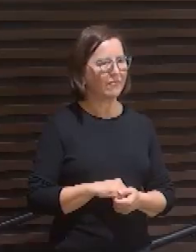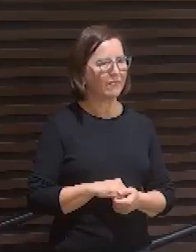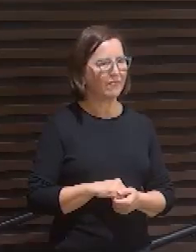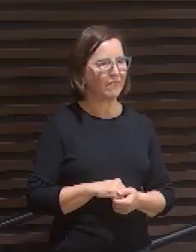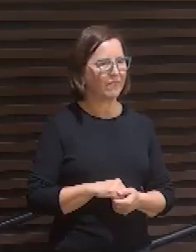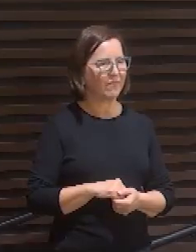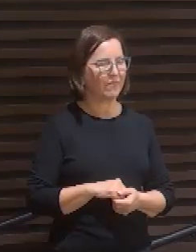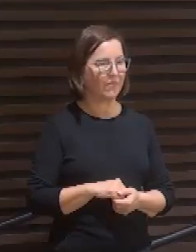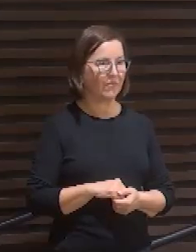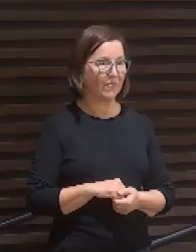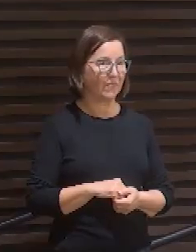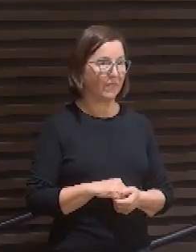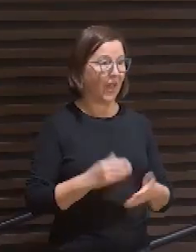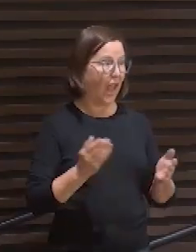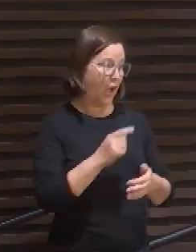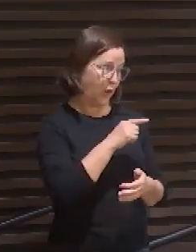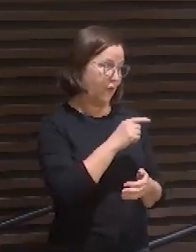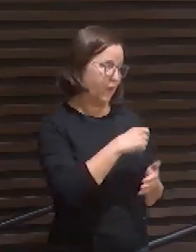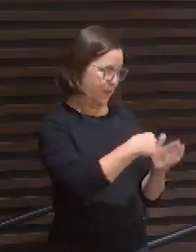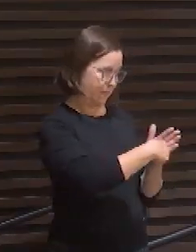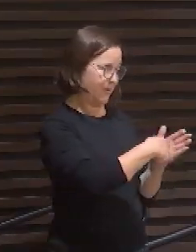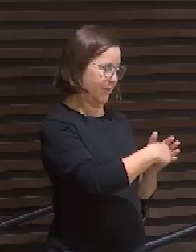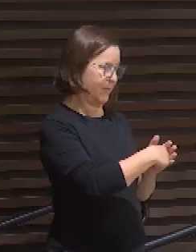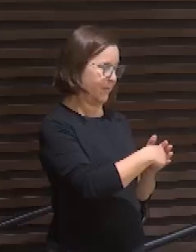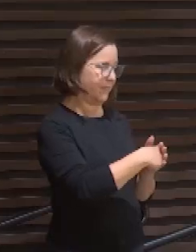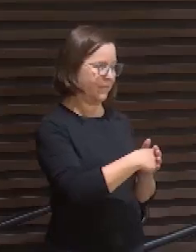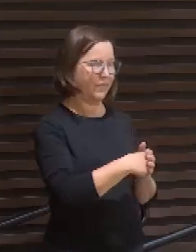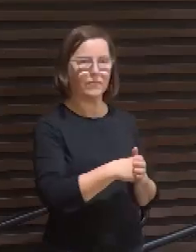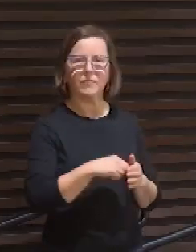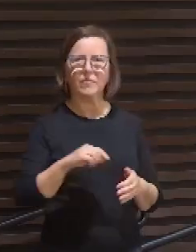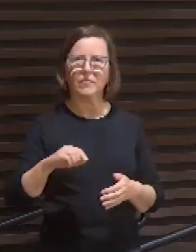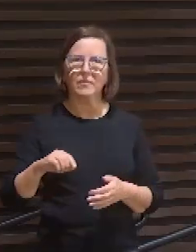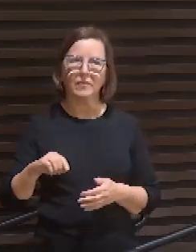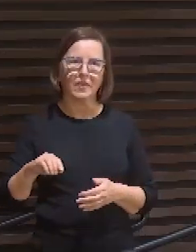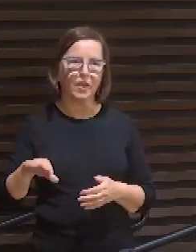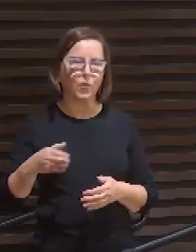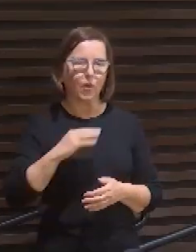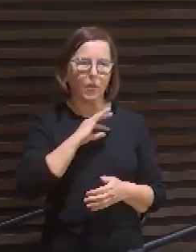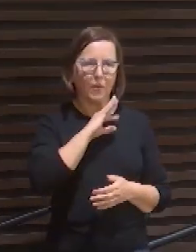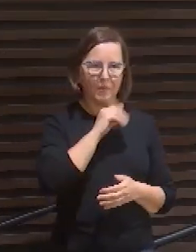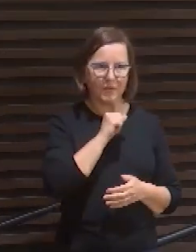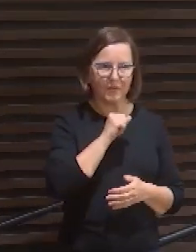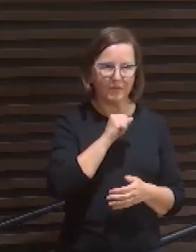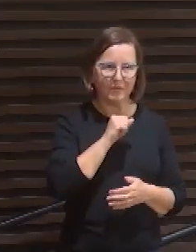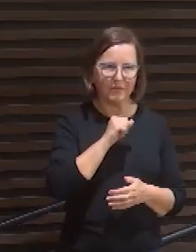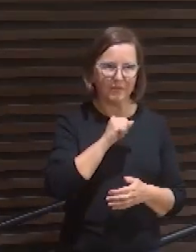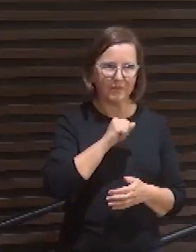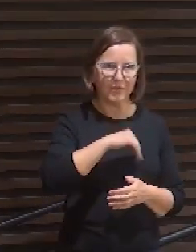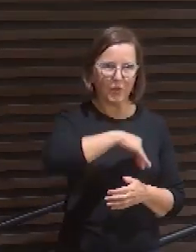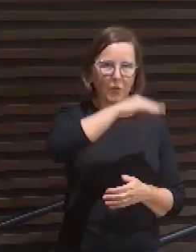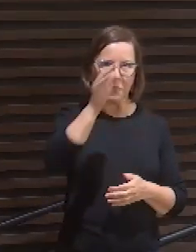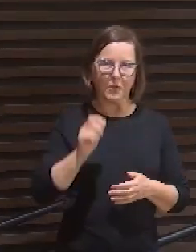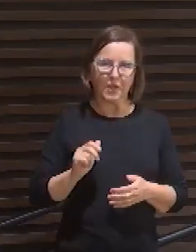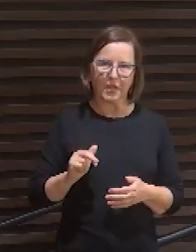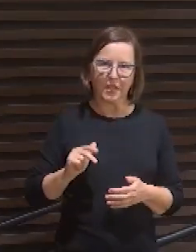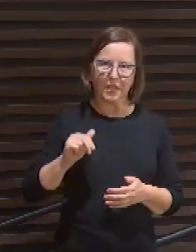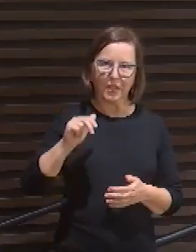Agora é sua vez, senhor. Qual é o bicho que sobe com 3 pernas na montanha e desce com